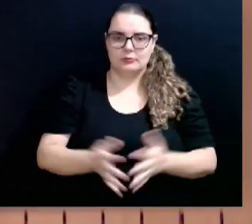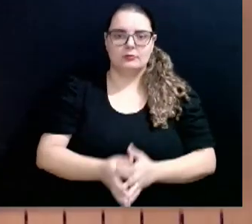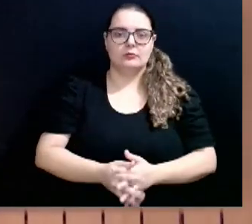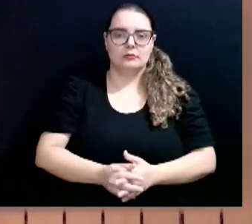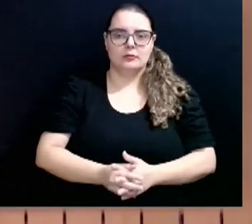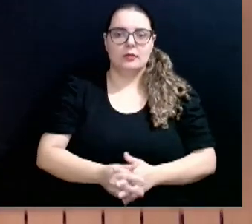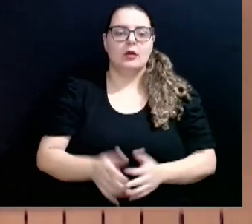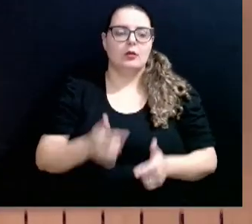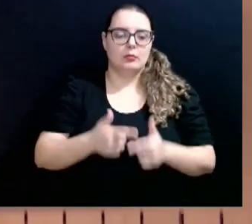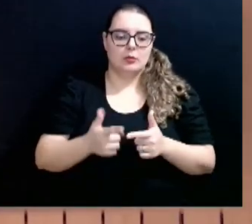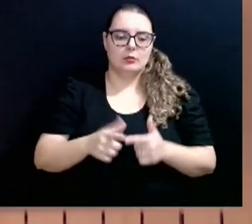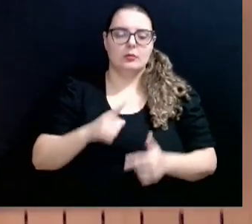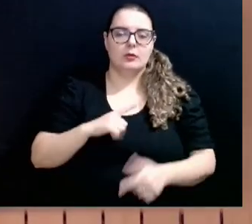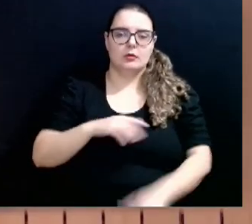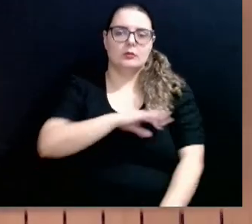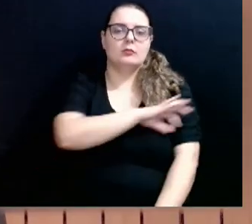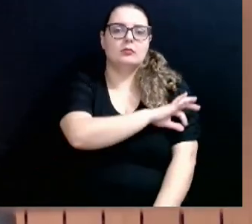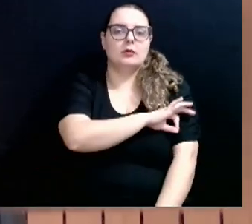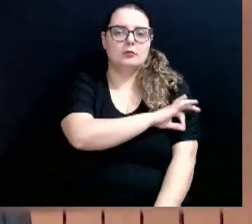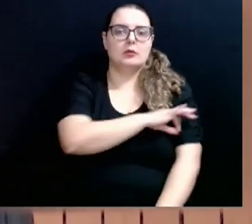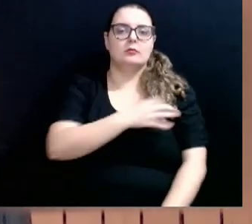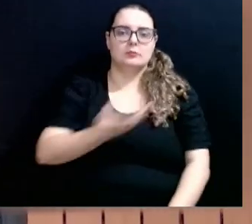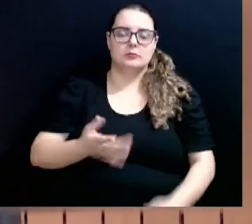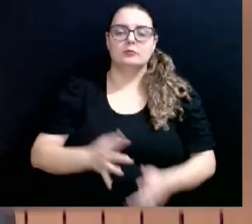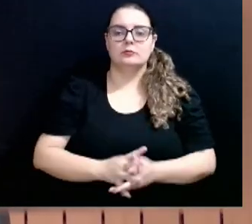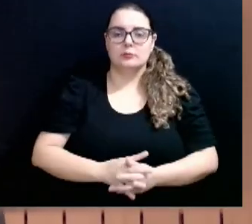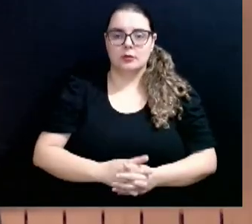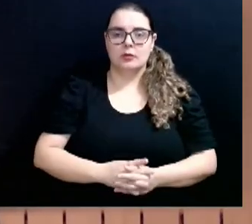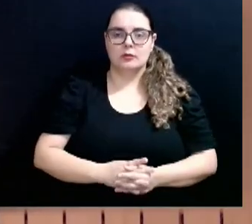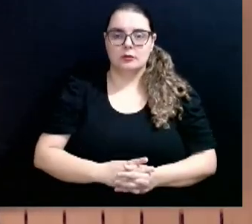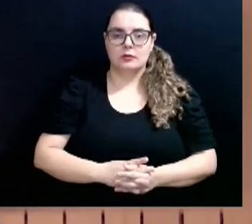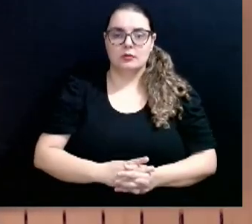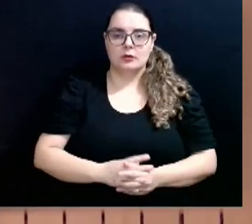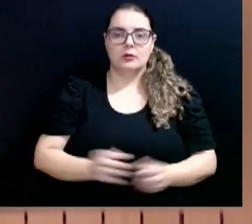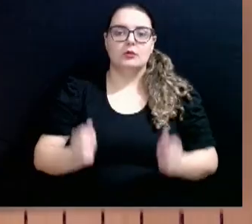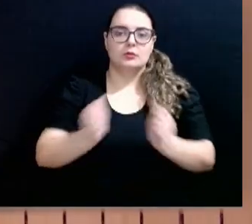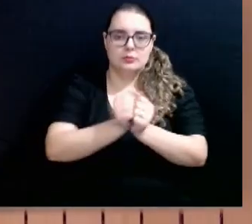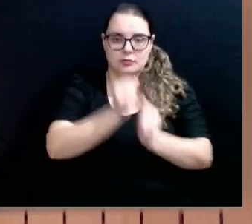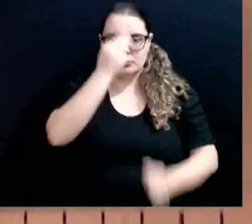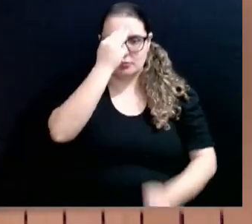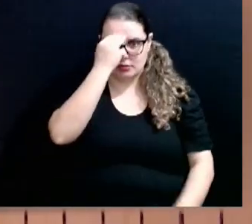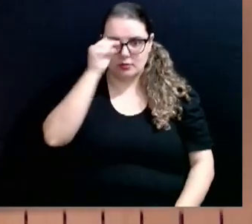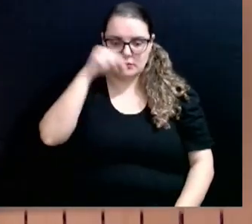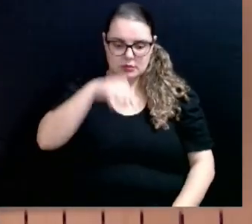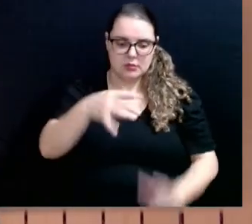prefeitura e me junto ao Wagner Romão, né, nessa pauta.